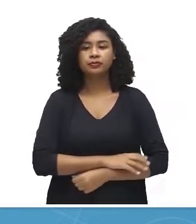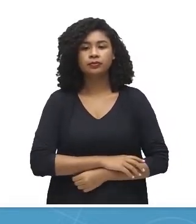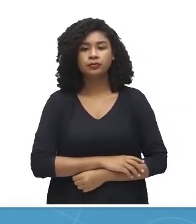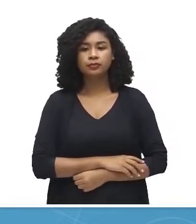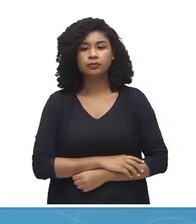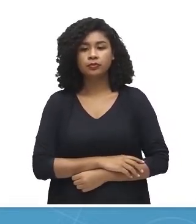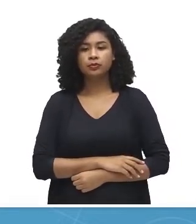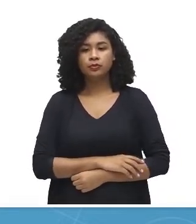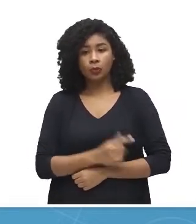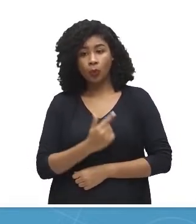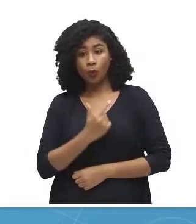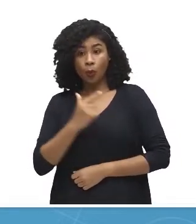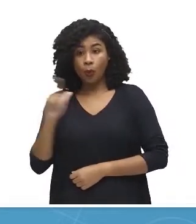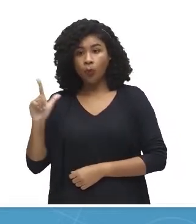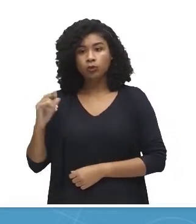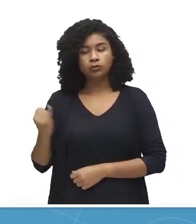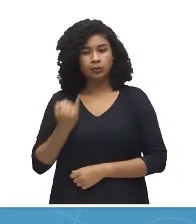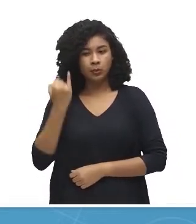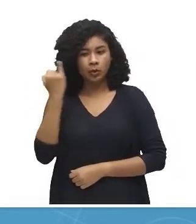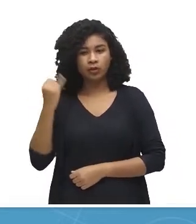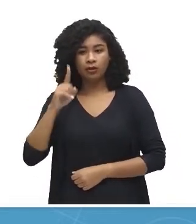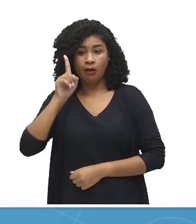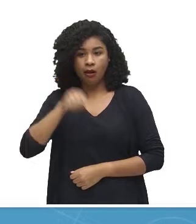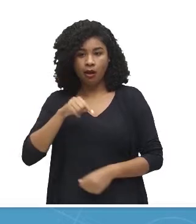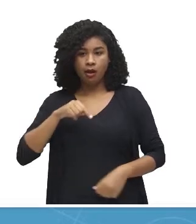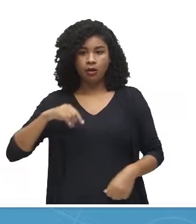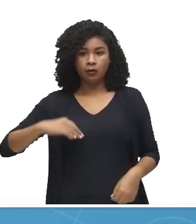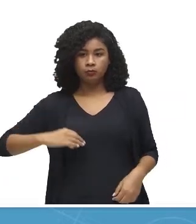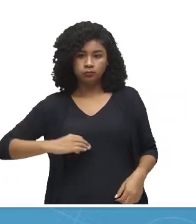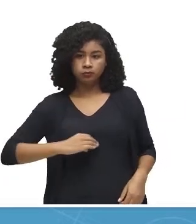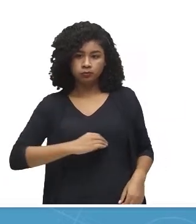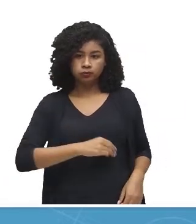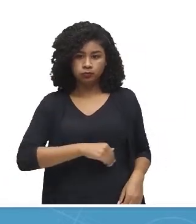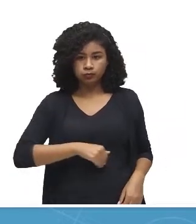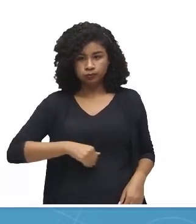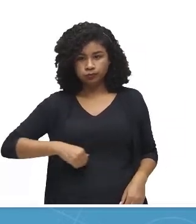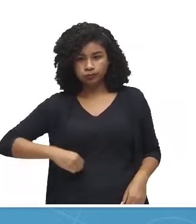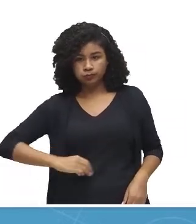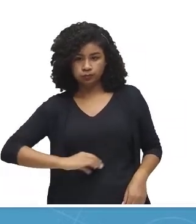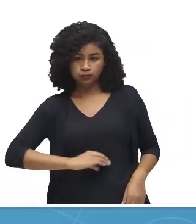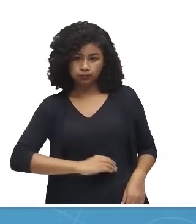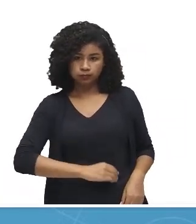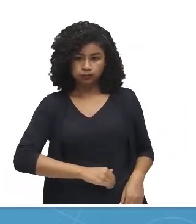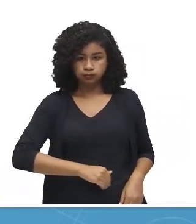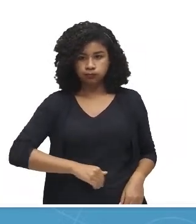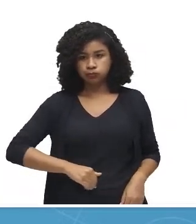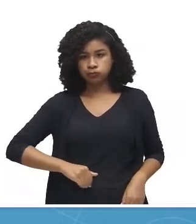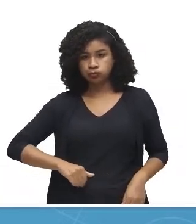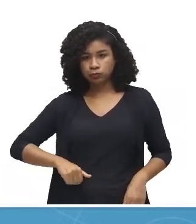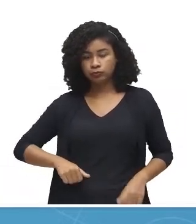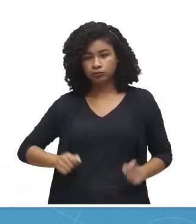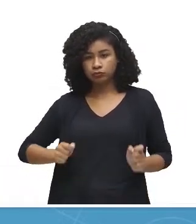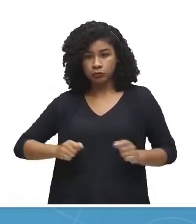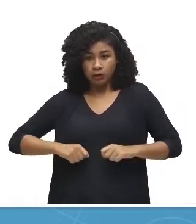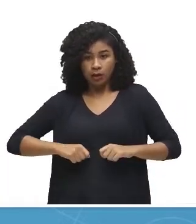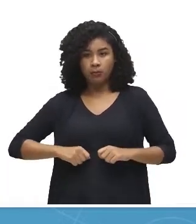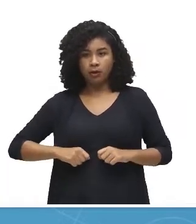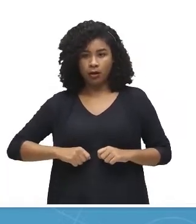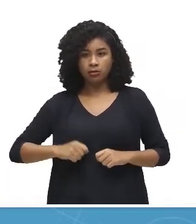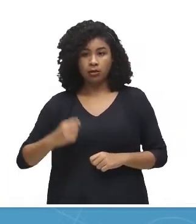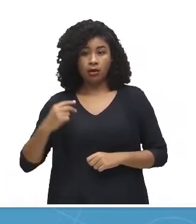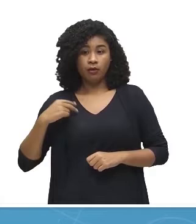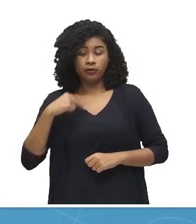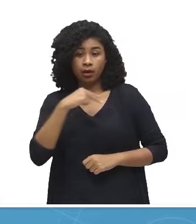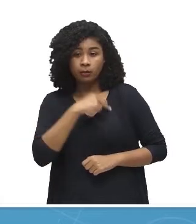Outro órgão que a gente observa é o intestino. No intestino ele tem a função de secreção e absorção. Então,